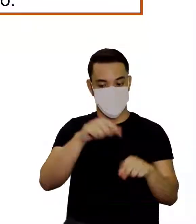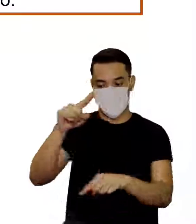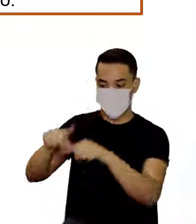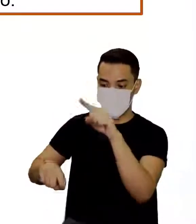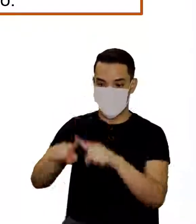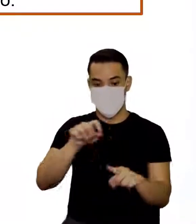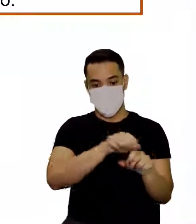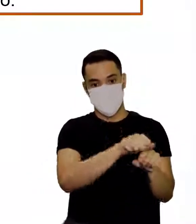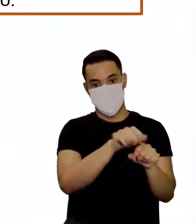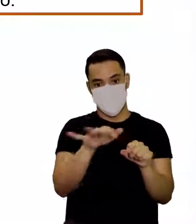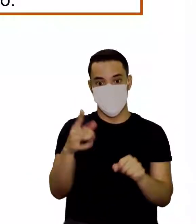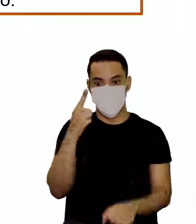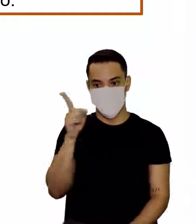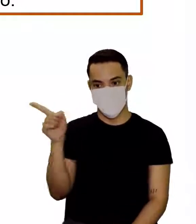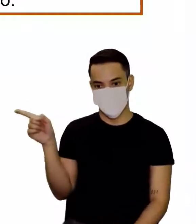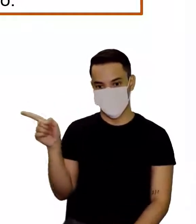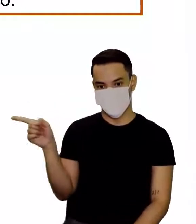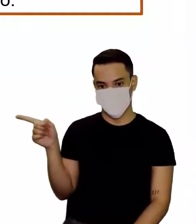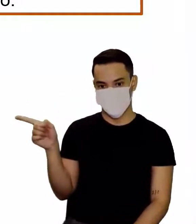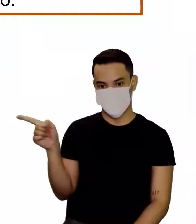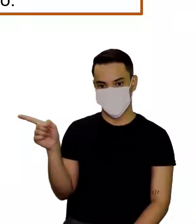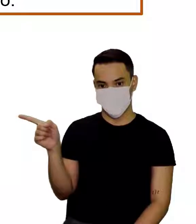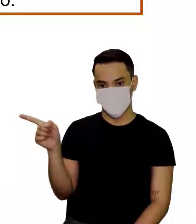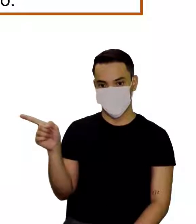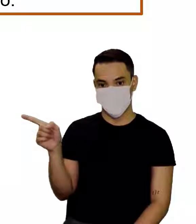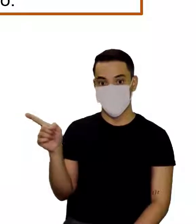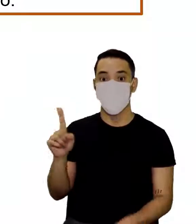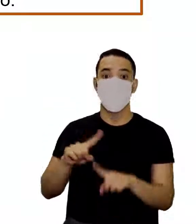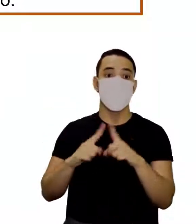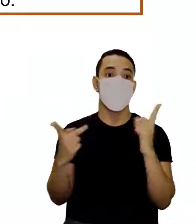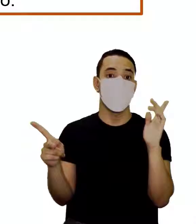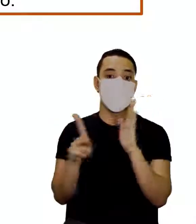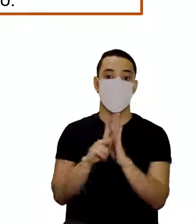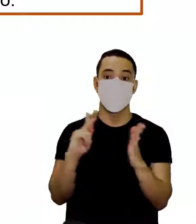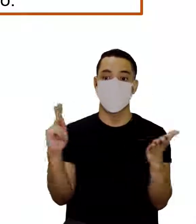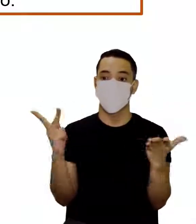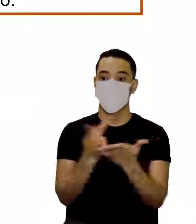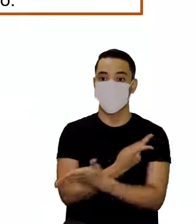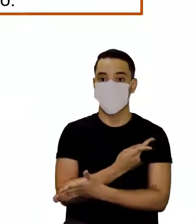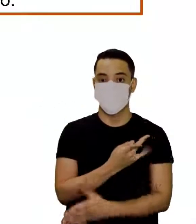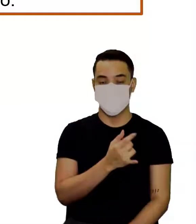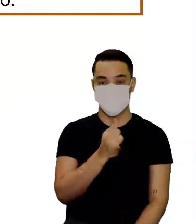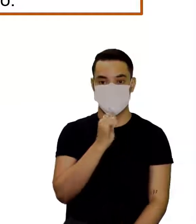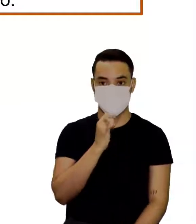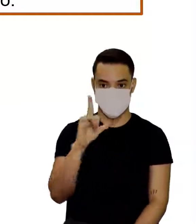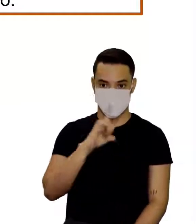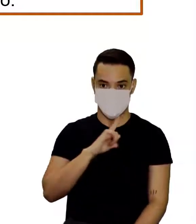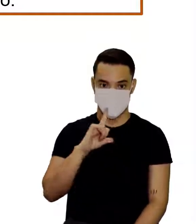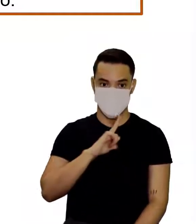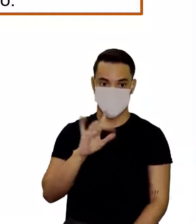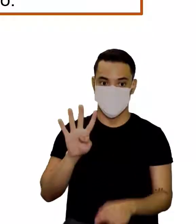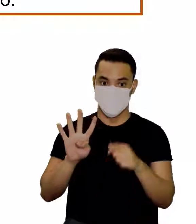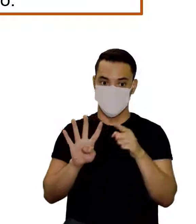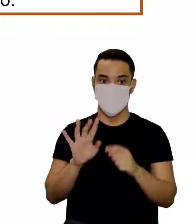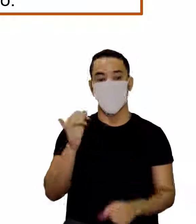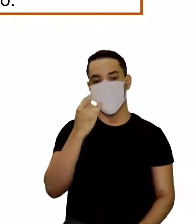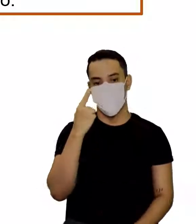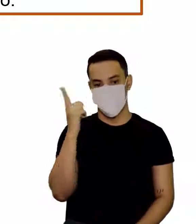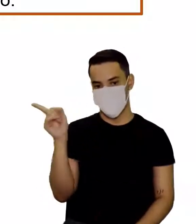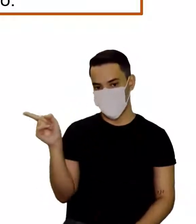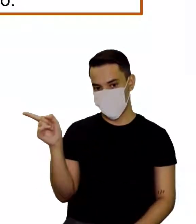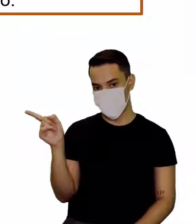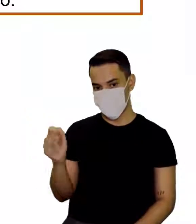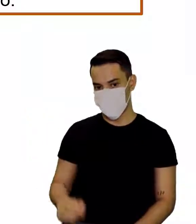o que, que acontece? Olha só, você vai encostar. Só que para isso, vamos supor que eu tenha aqui quatro cargas, aqui está